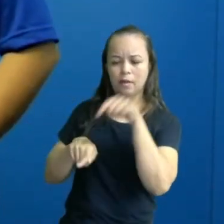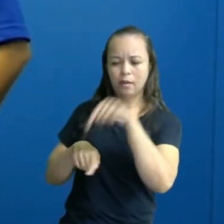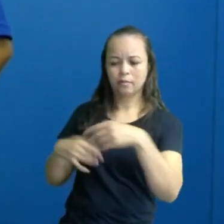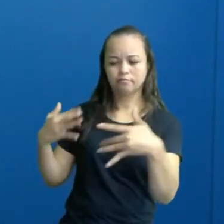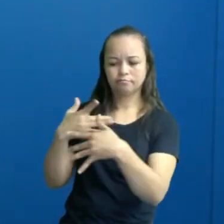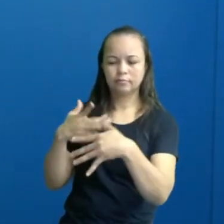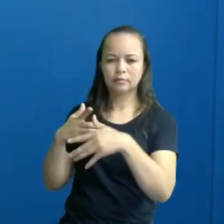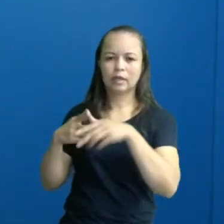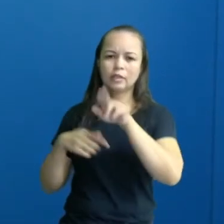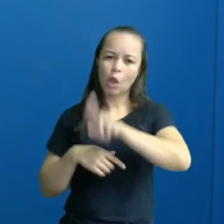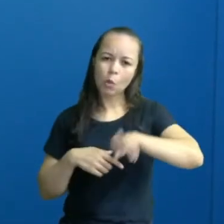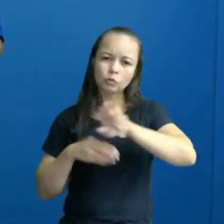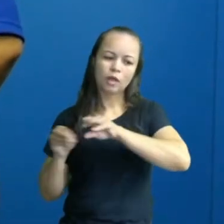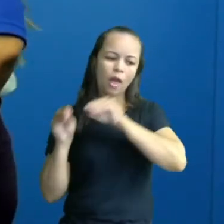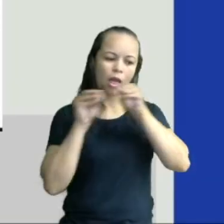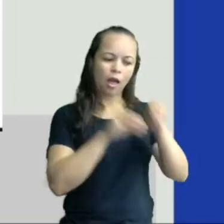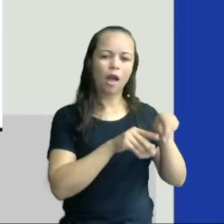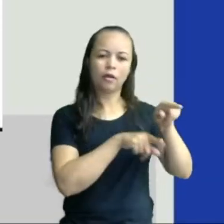no campo.